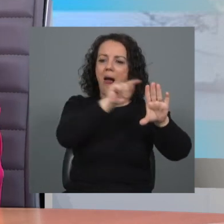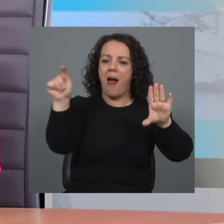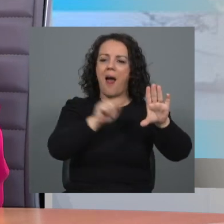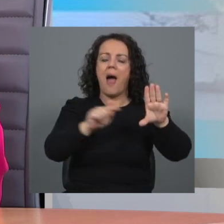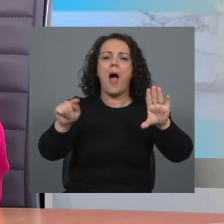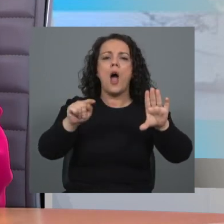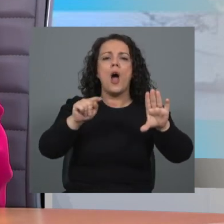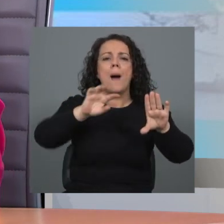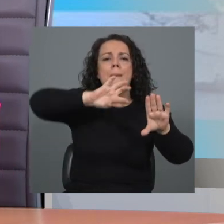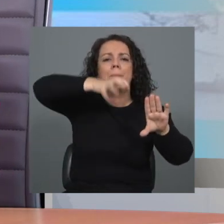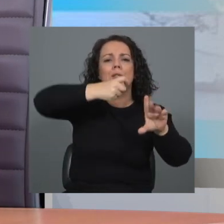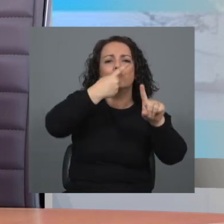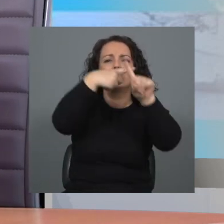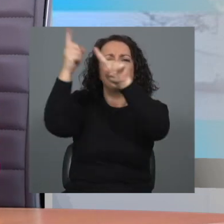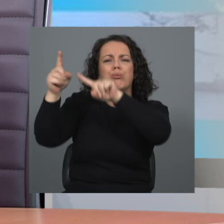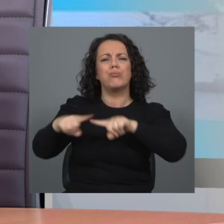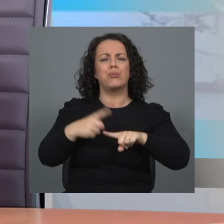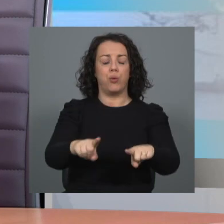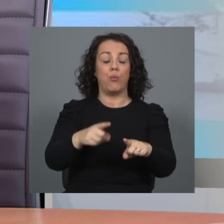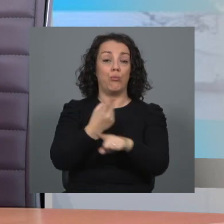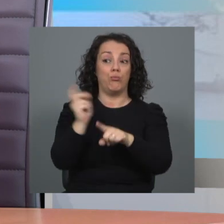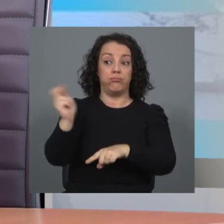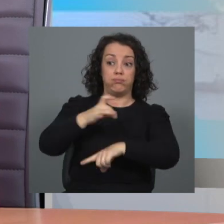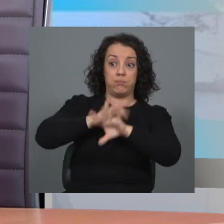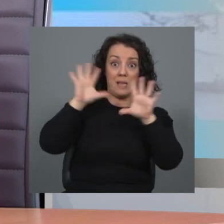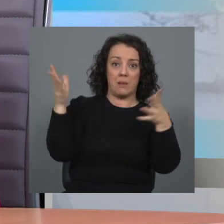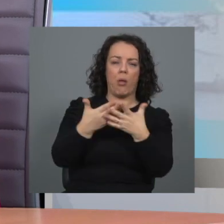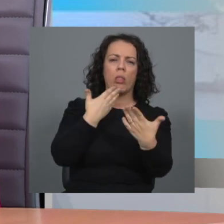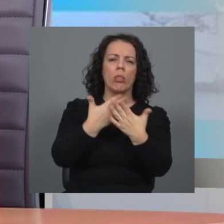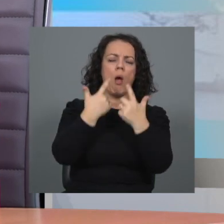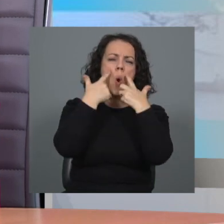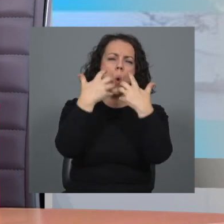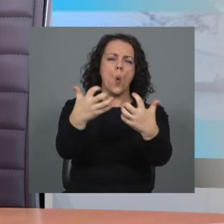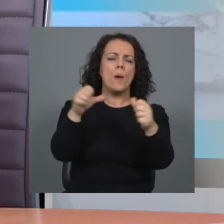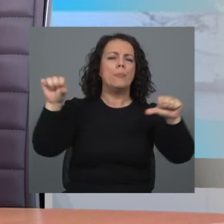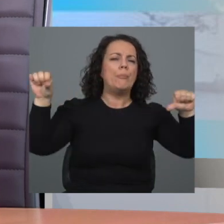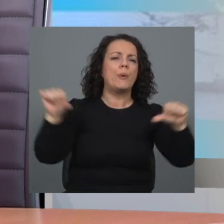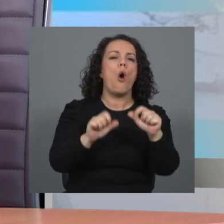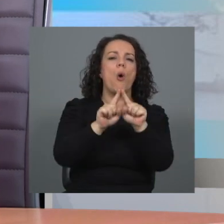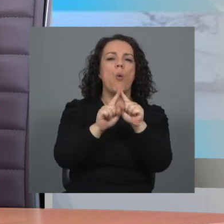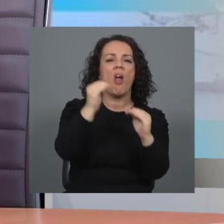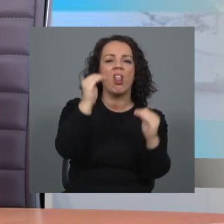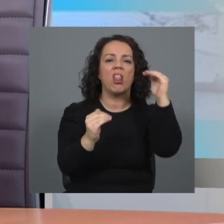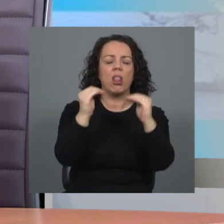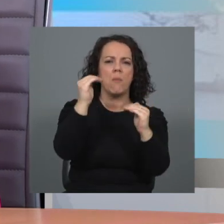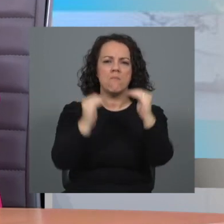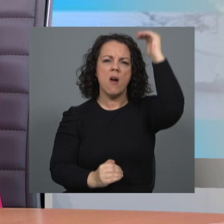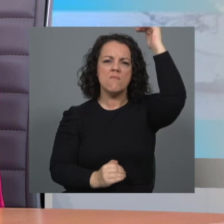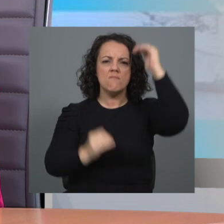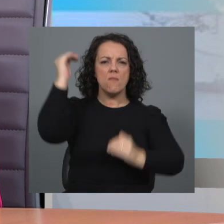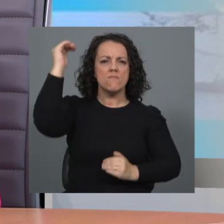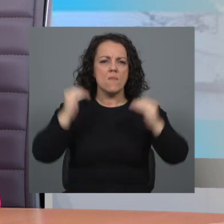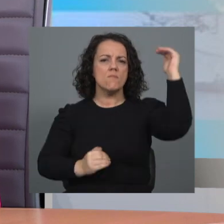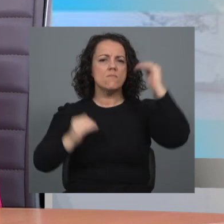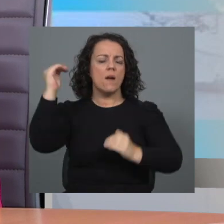tornaram ainda mais distantes, ou seja, as desigualdades foram agudizadas por esta pandemia,